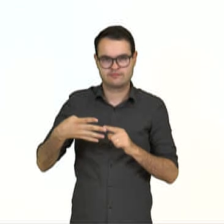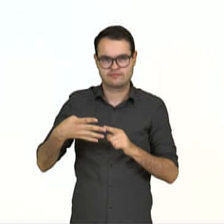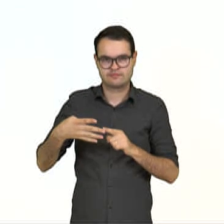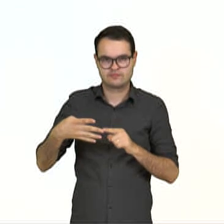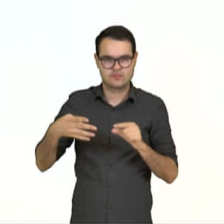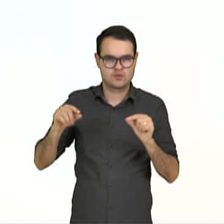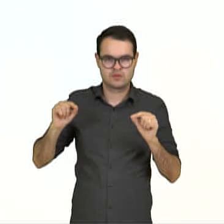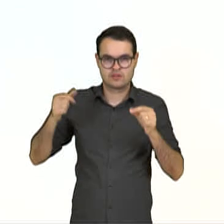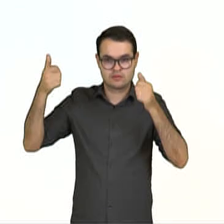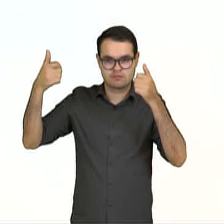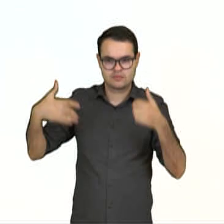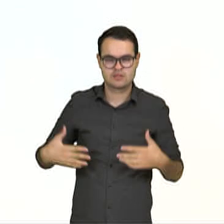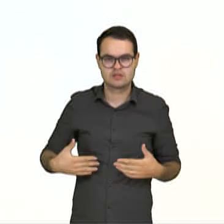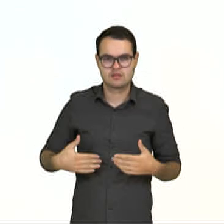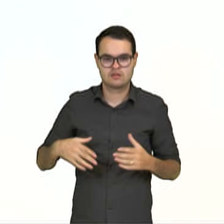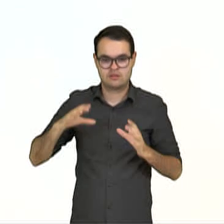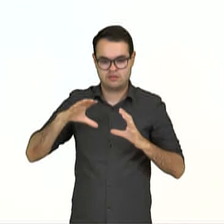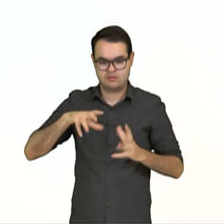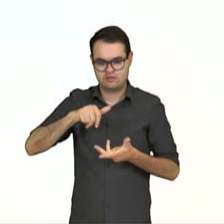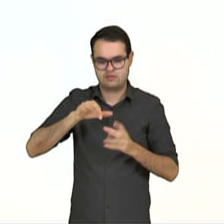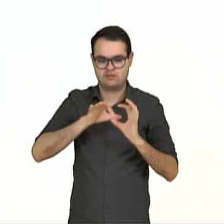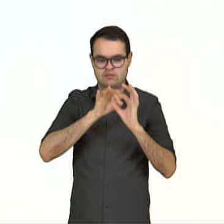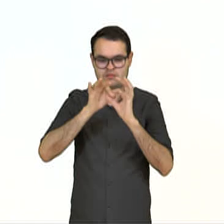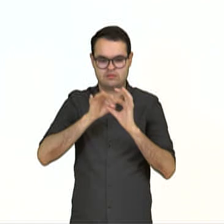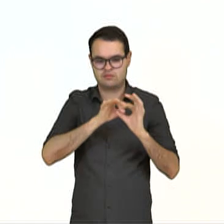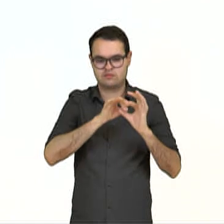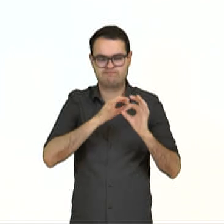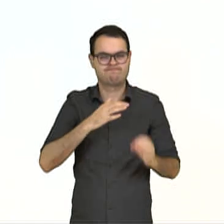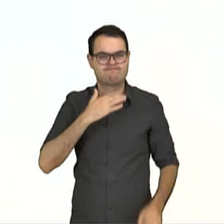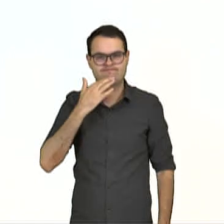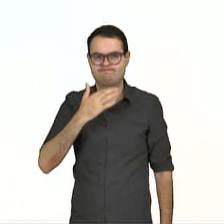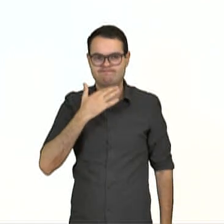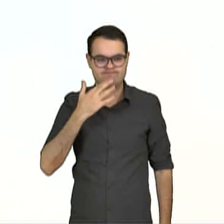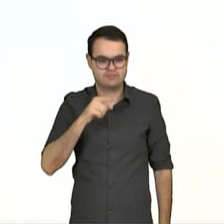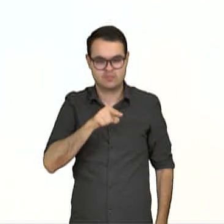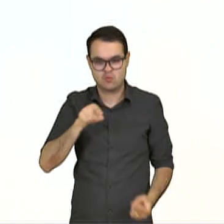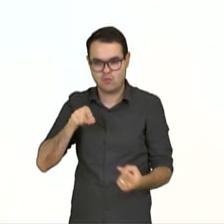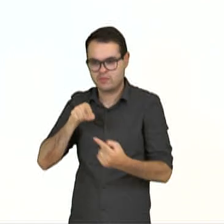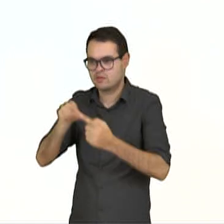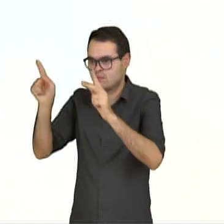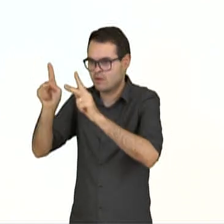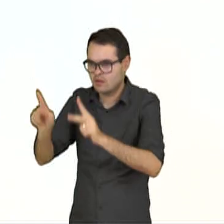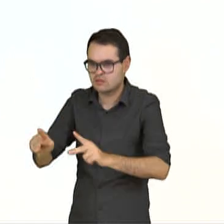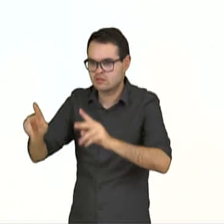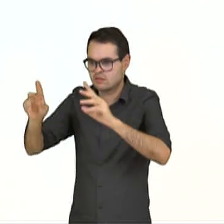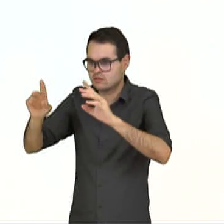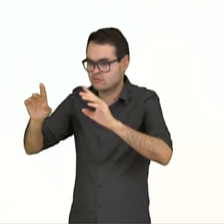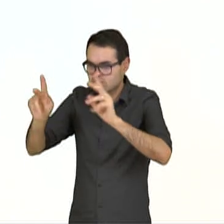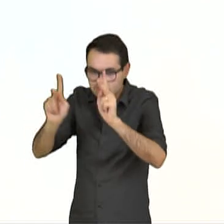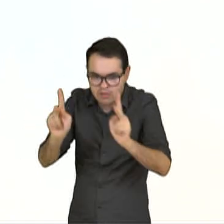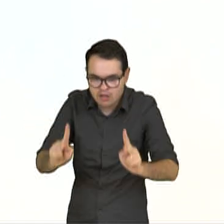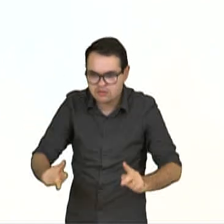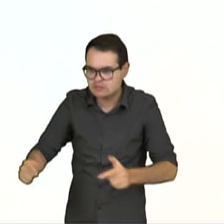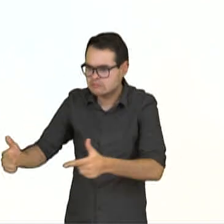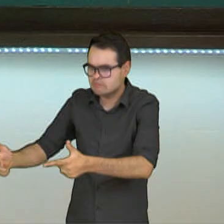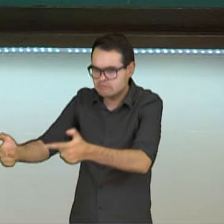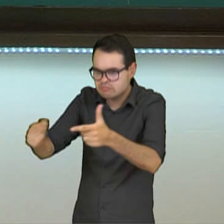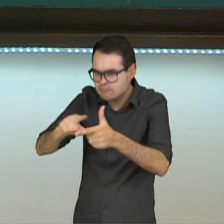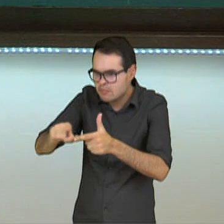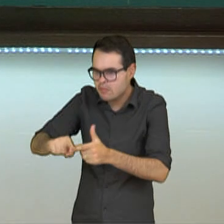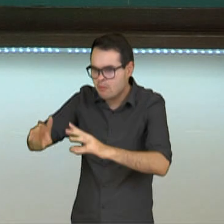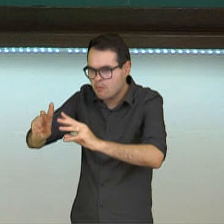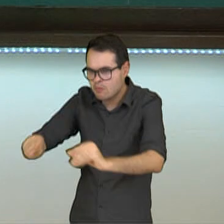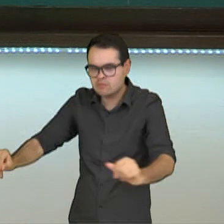Considera que a Organização das Nações Unidas é ineficiente em seu objetivo de conter os conflitos internacionais. É isso que a